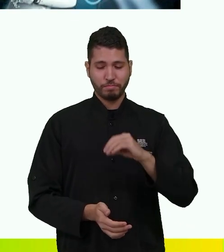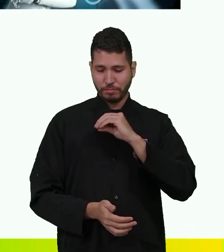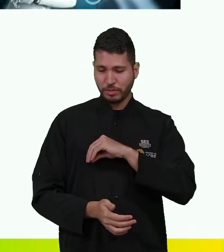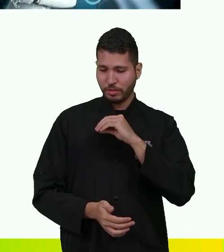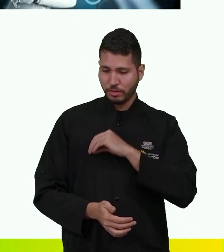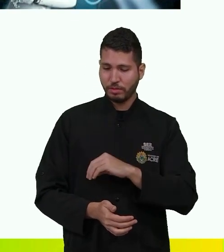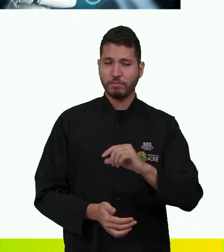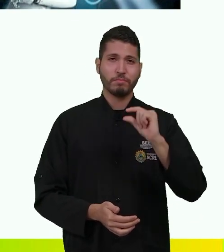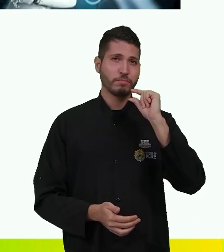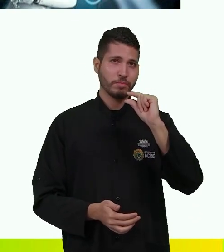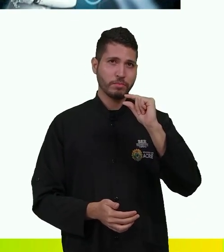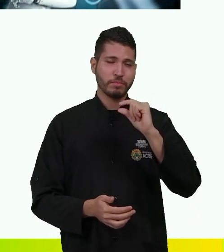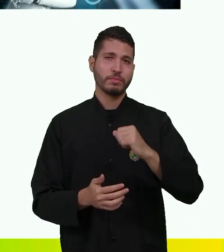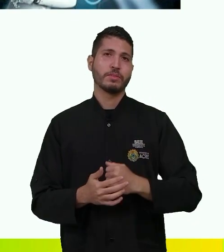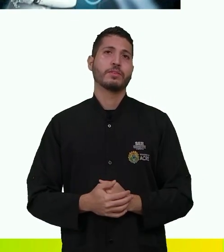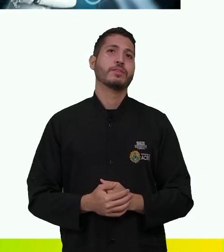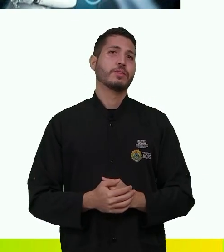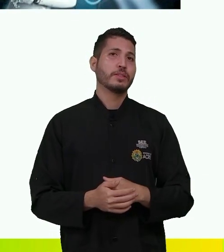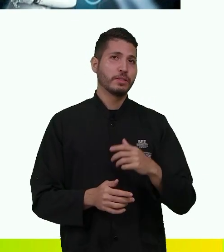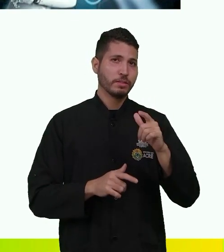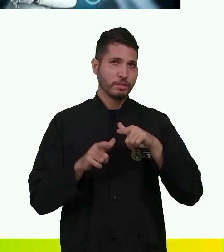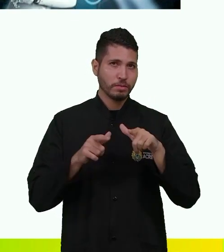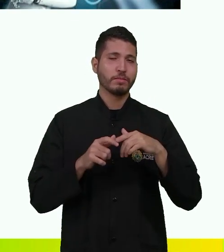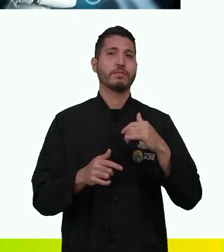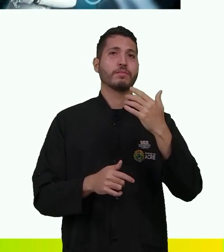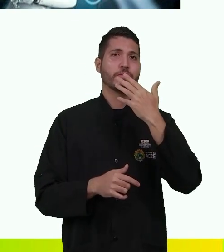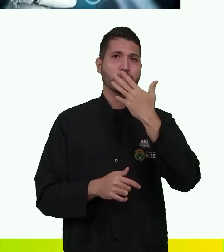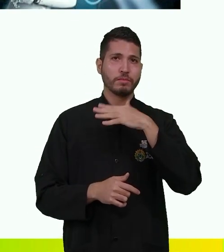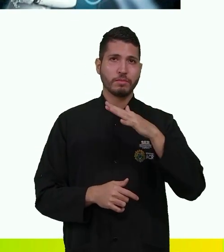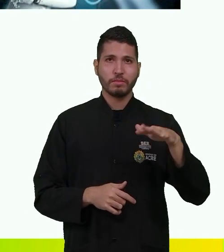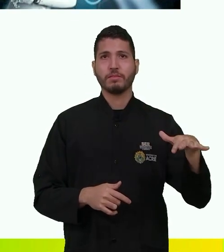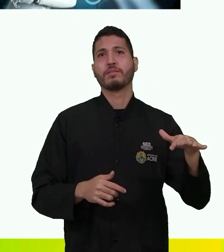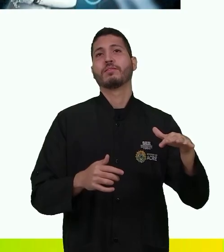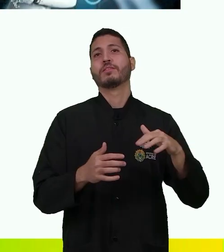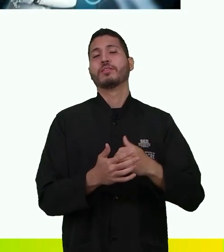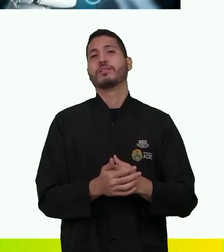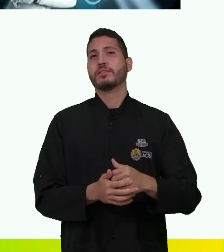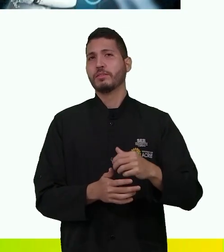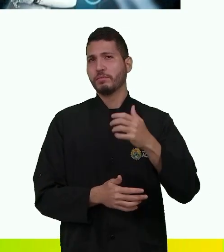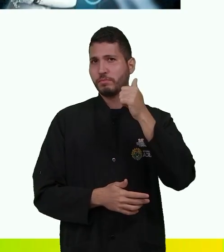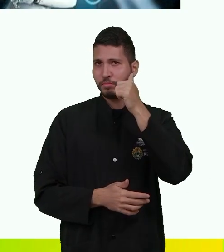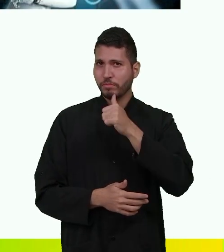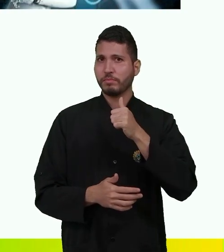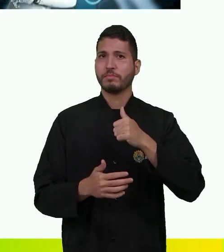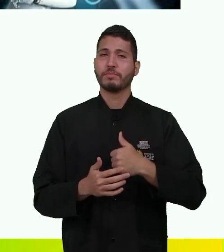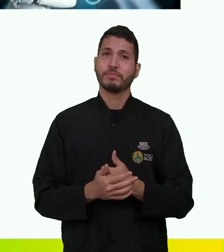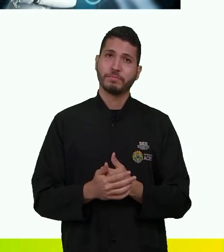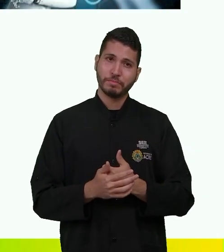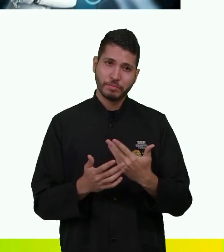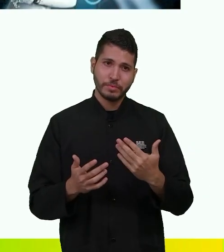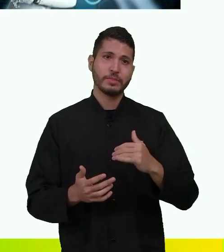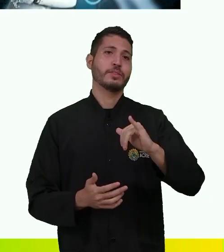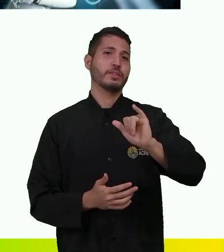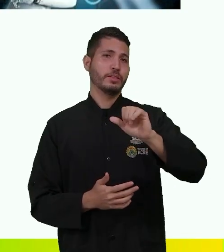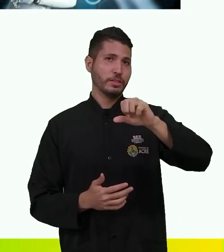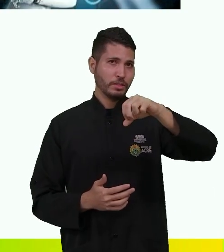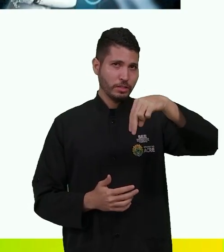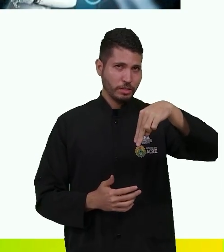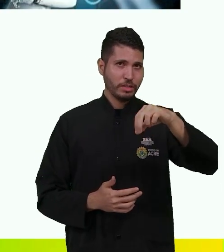salários, incluindo trabalho infantil e feminino em condições insalubres. Foi o que eu citei agora há